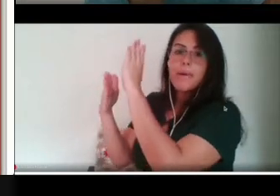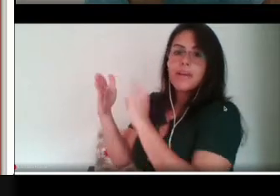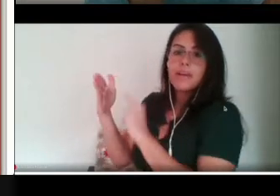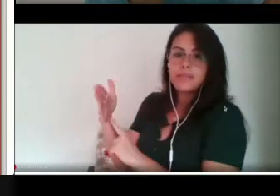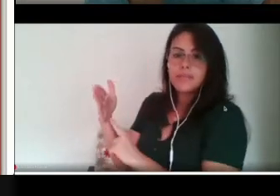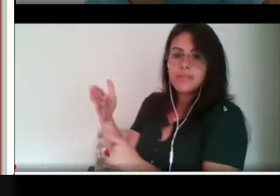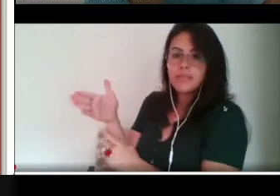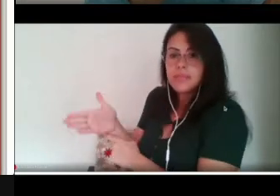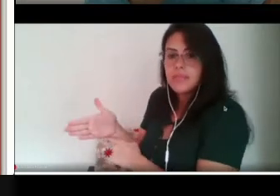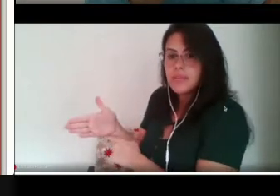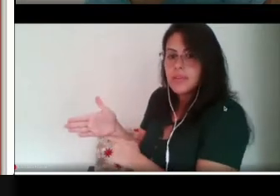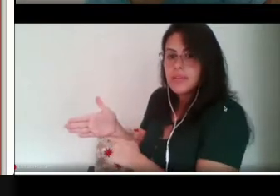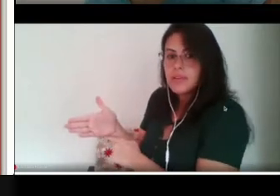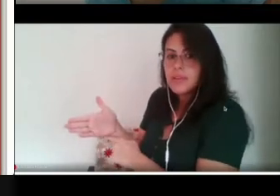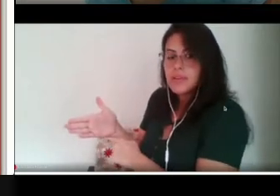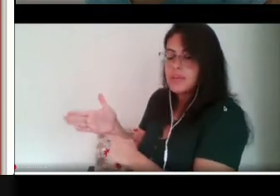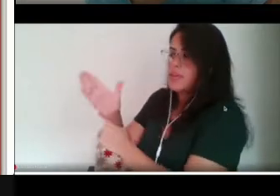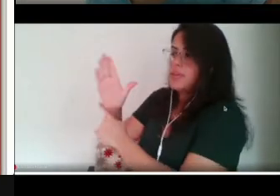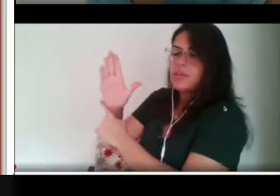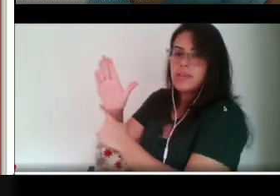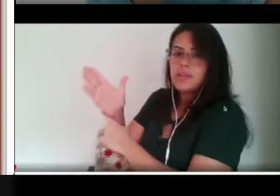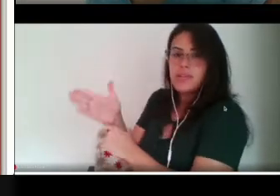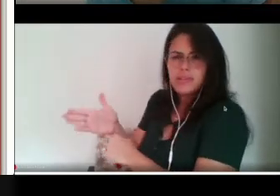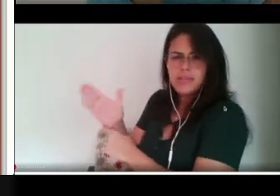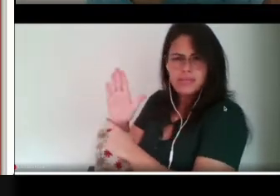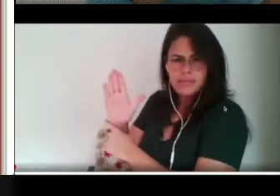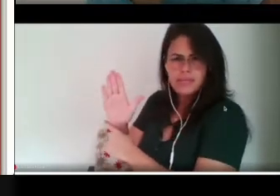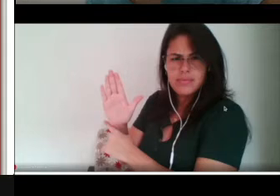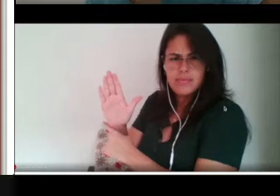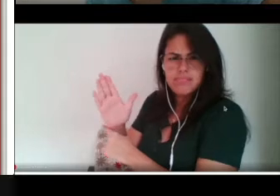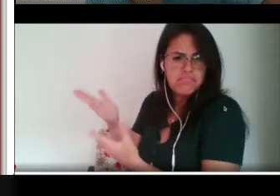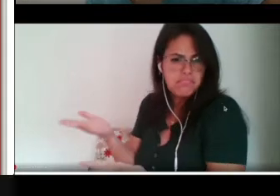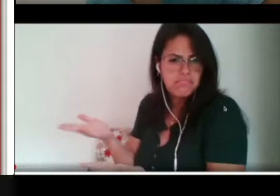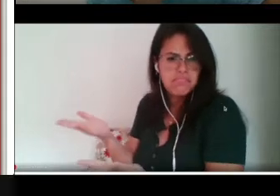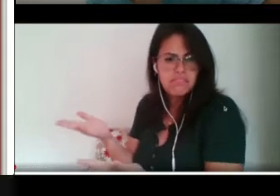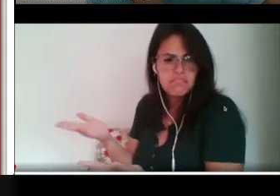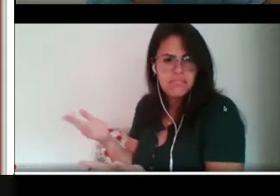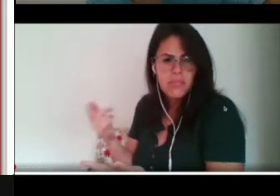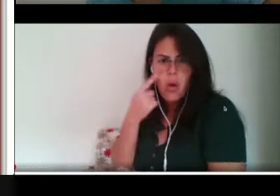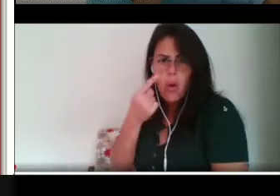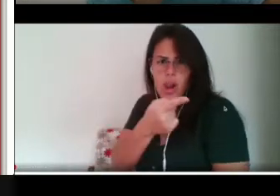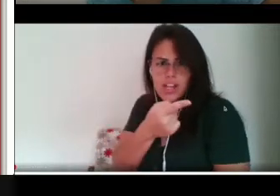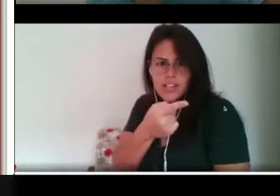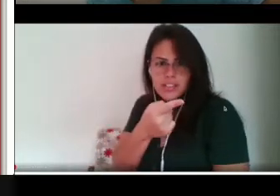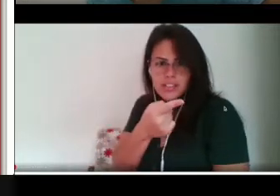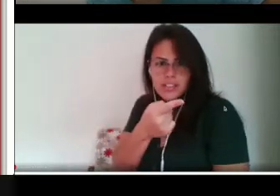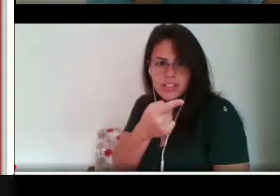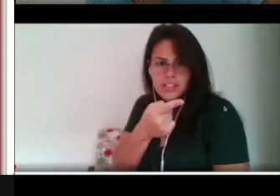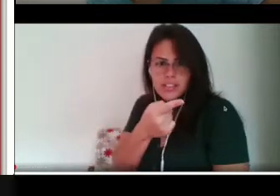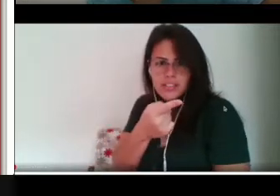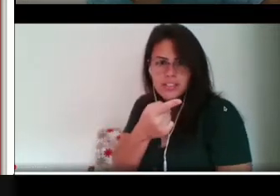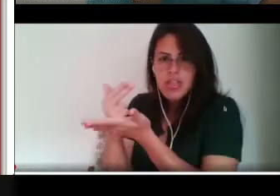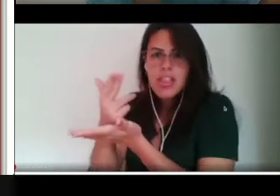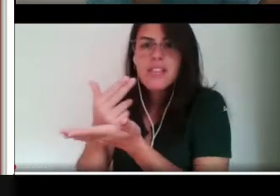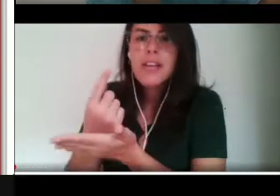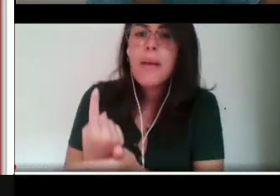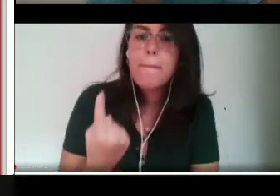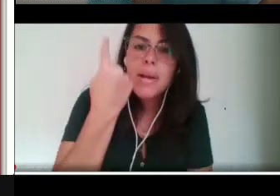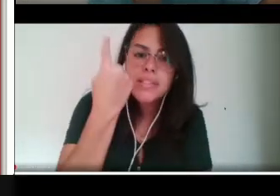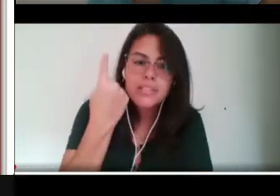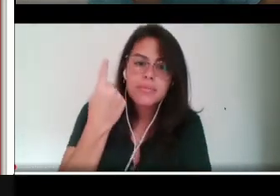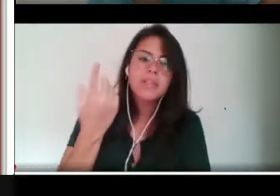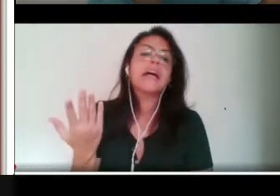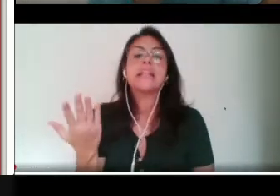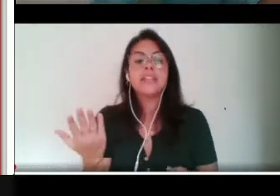o meu polegar, tá aqui a minha mãozinha, ó, meu polegar tá para cima. Então, A VEC B vai ser